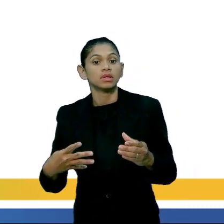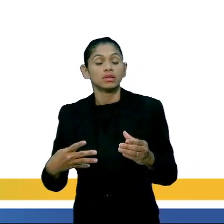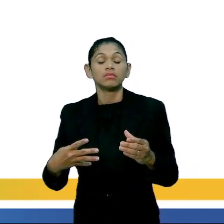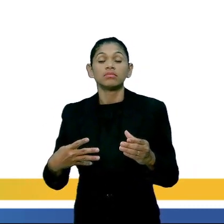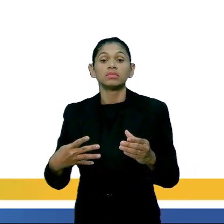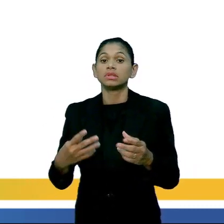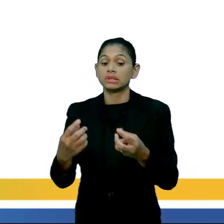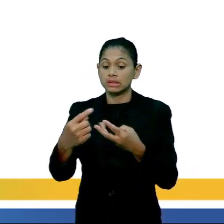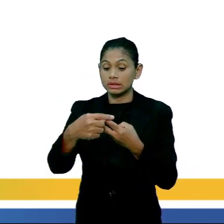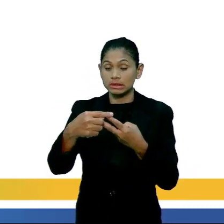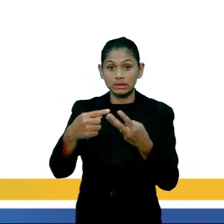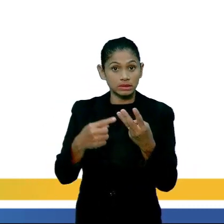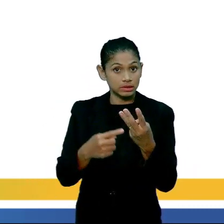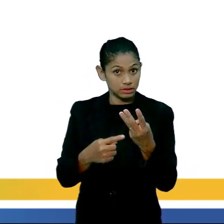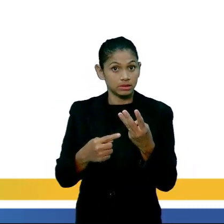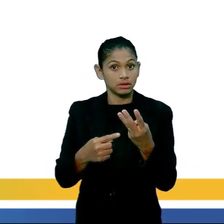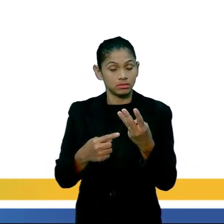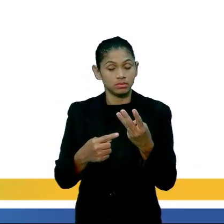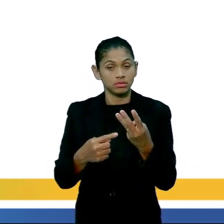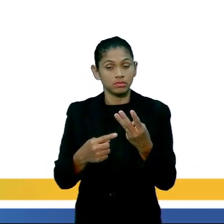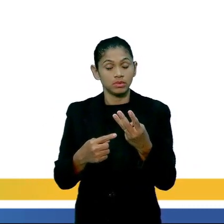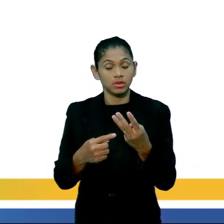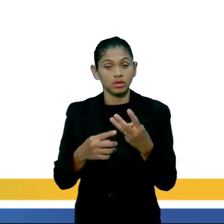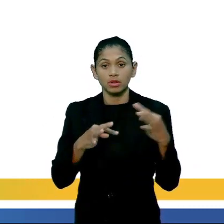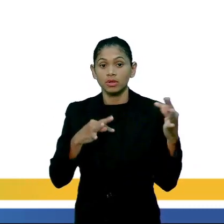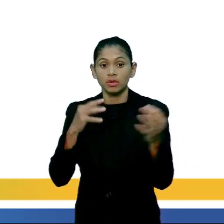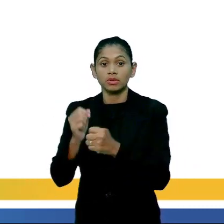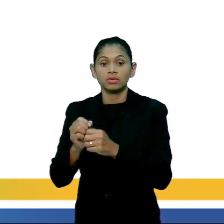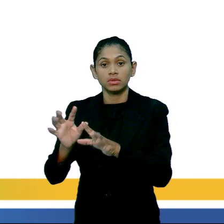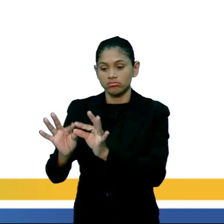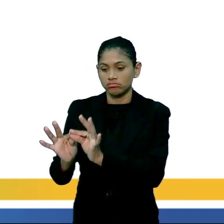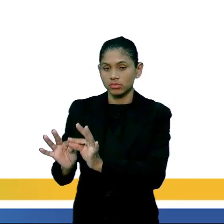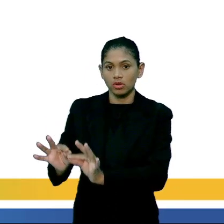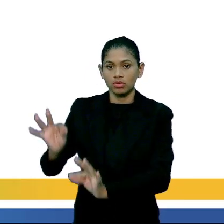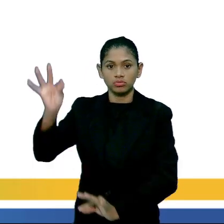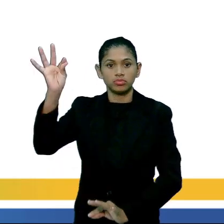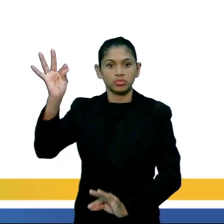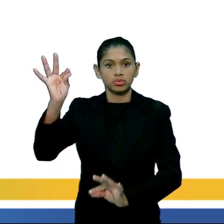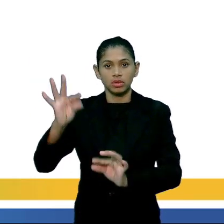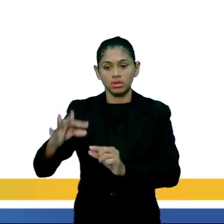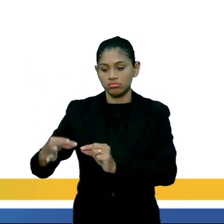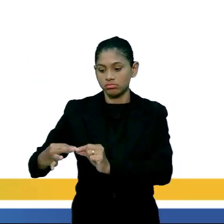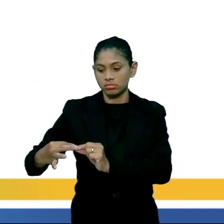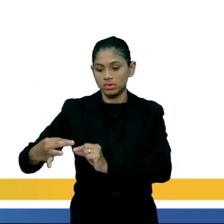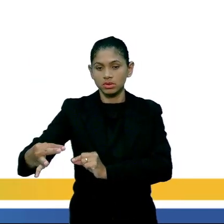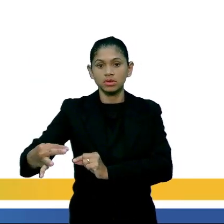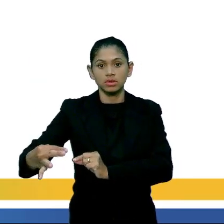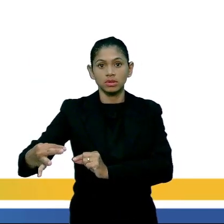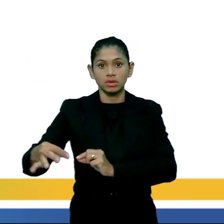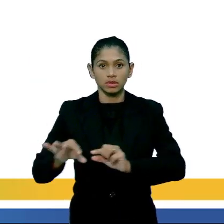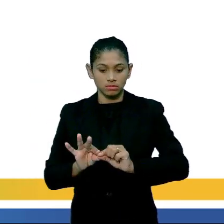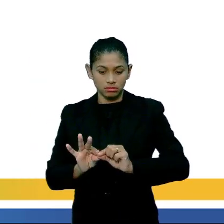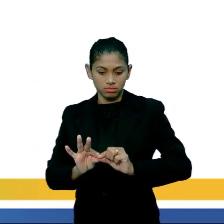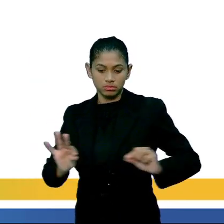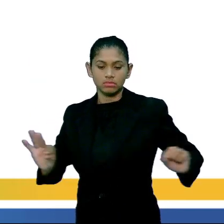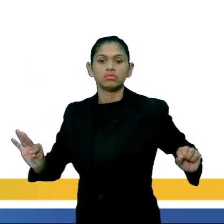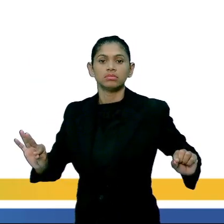que tridimensionais? Todas elas possuem altura, largura e